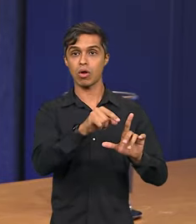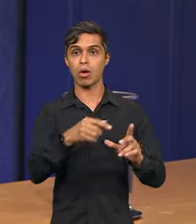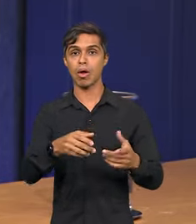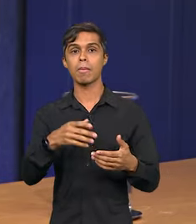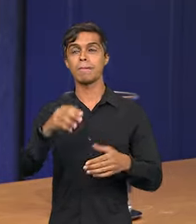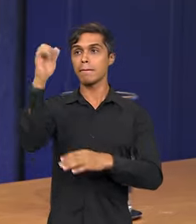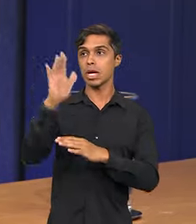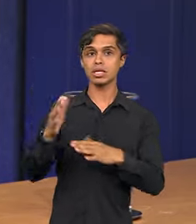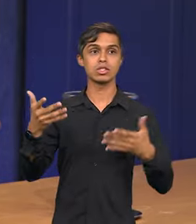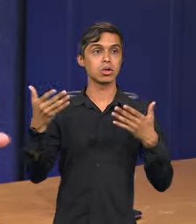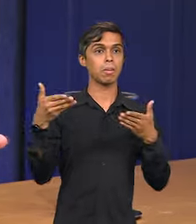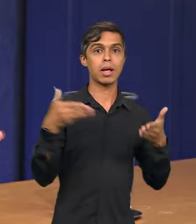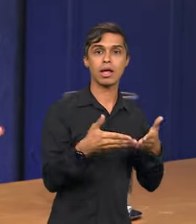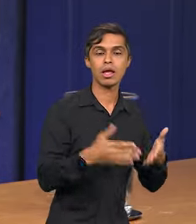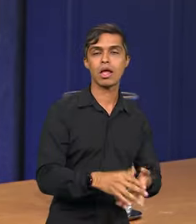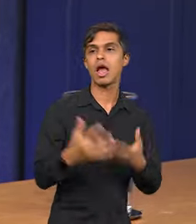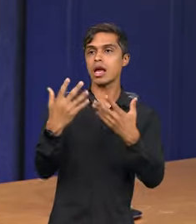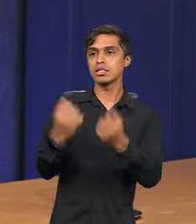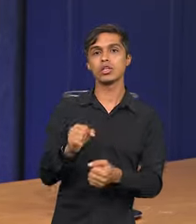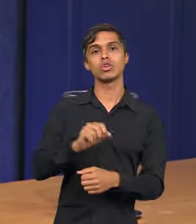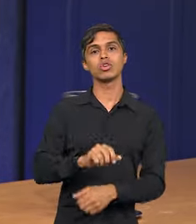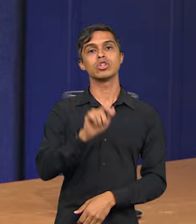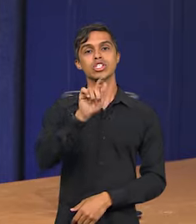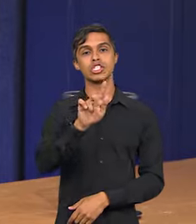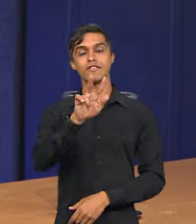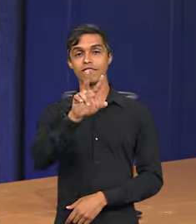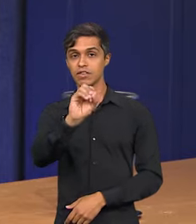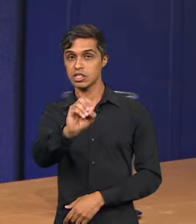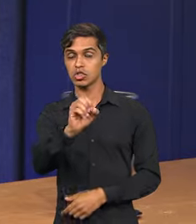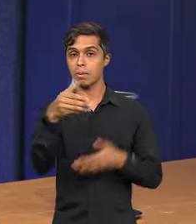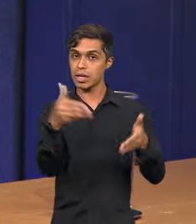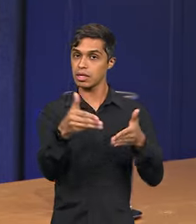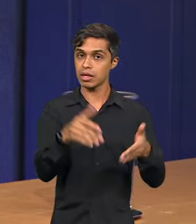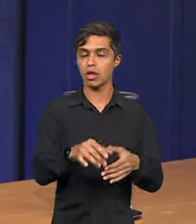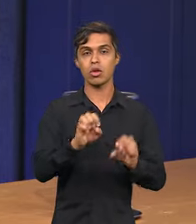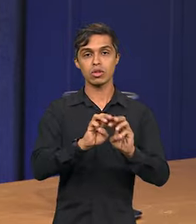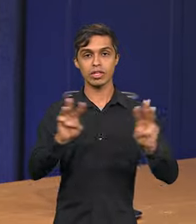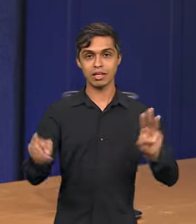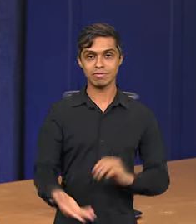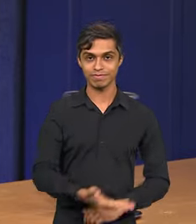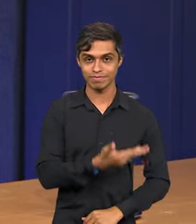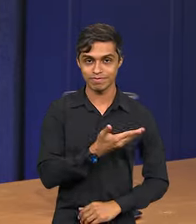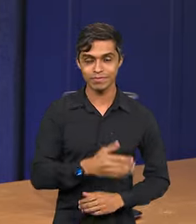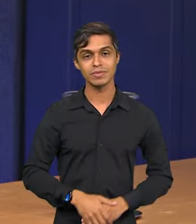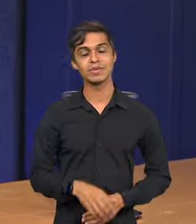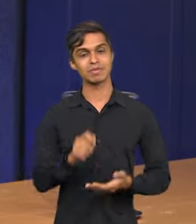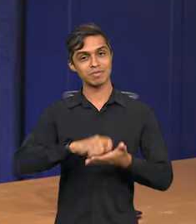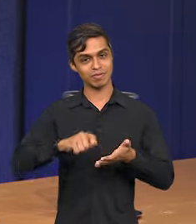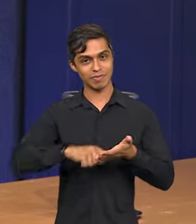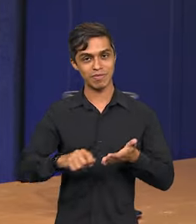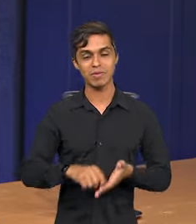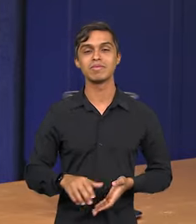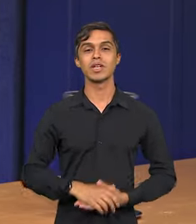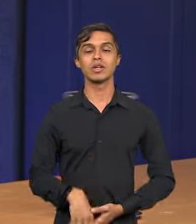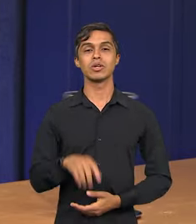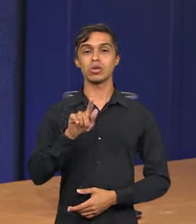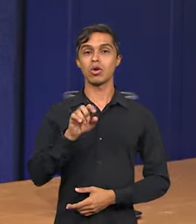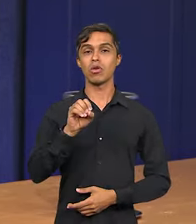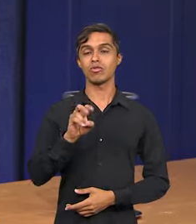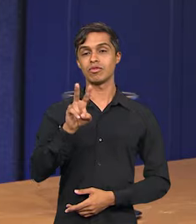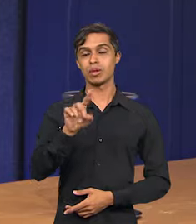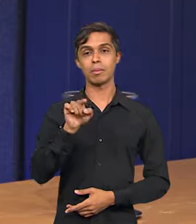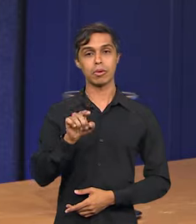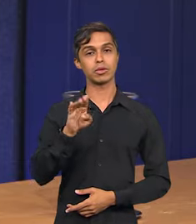participativo acolheu o G20 social participativo e o endereço é este aqui anote aí goov.br